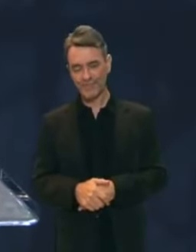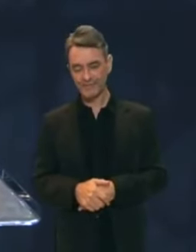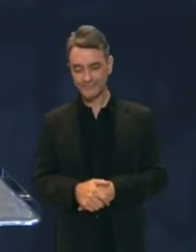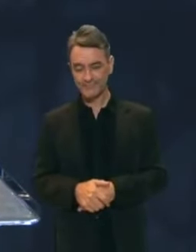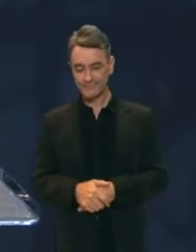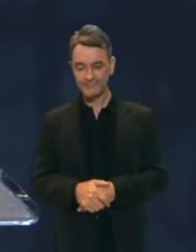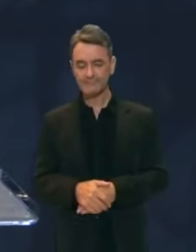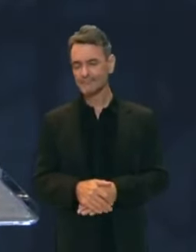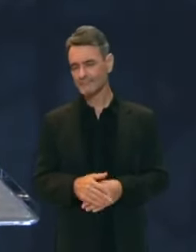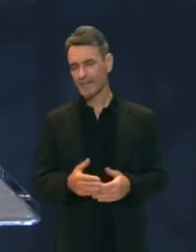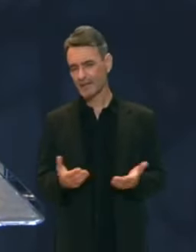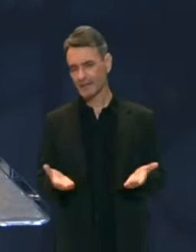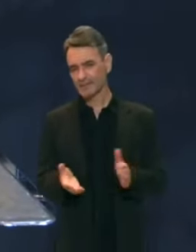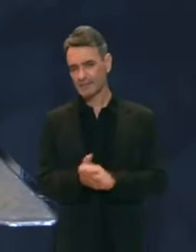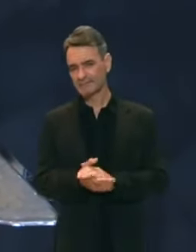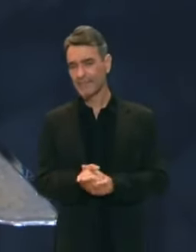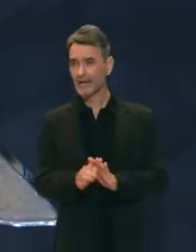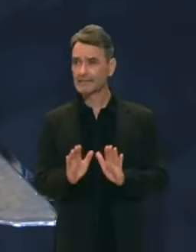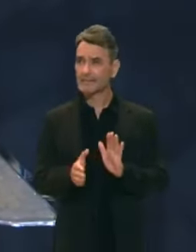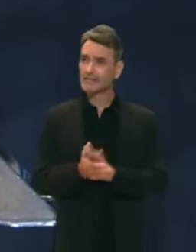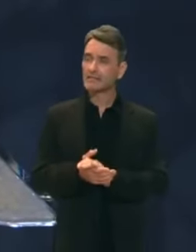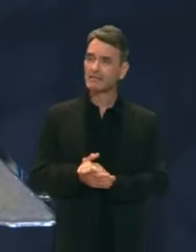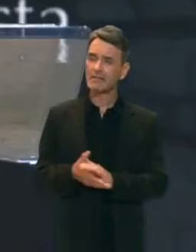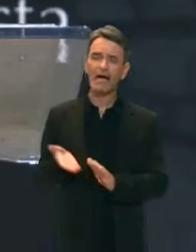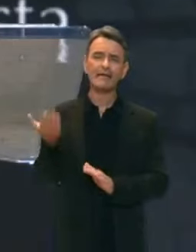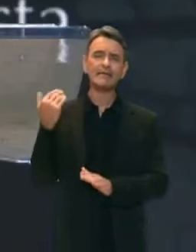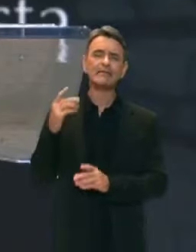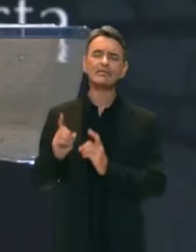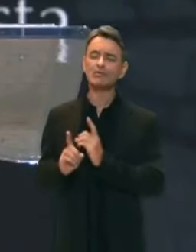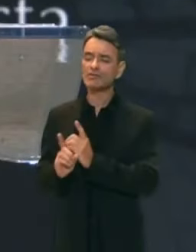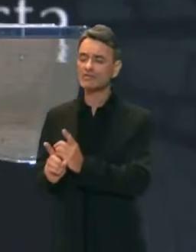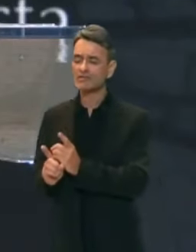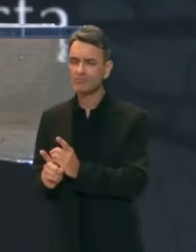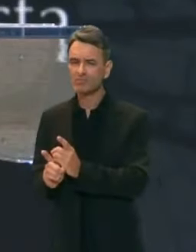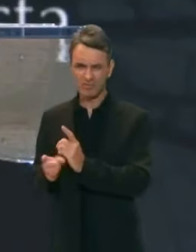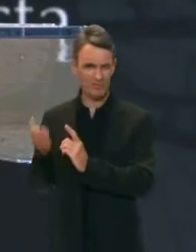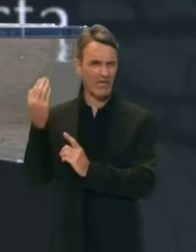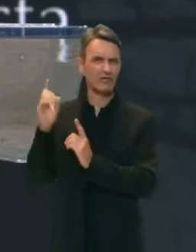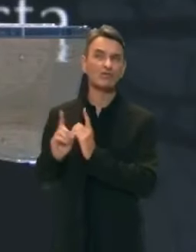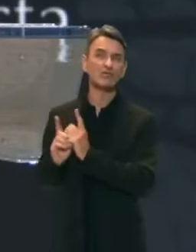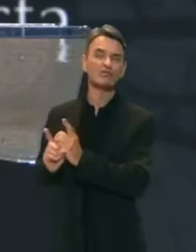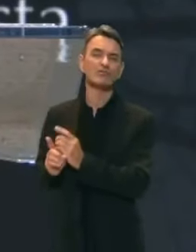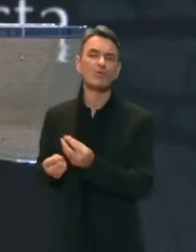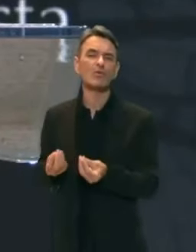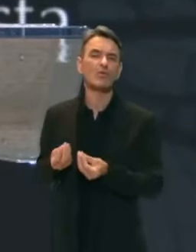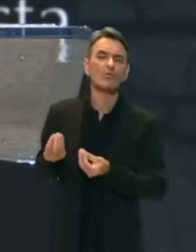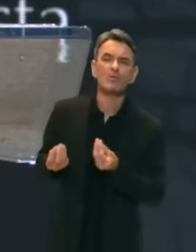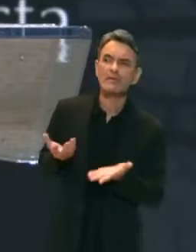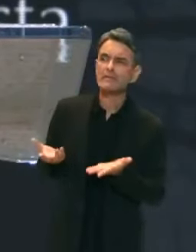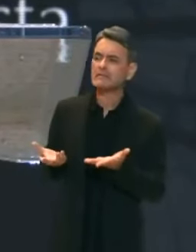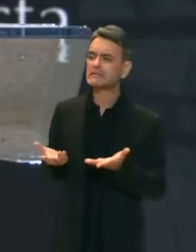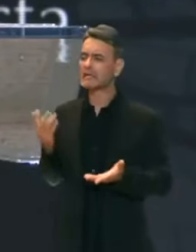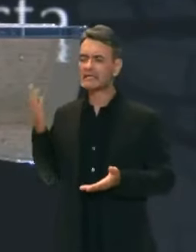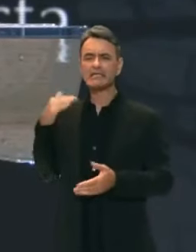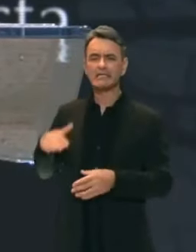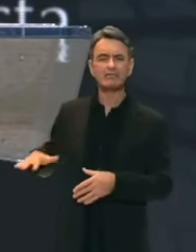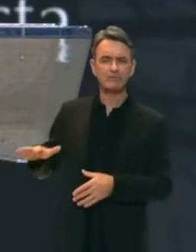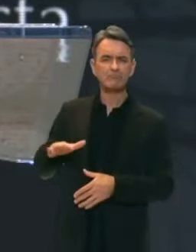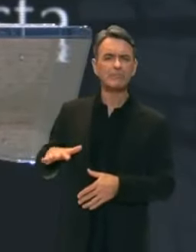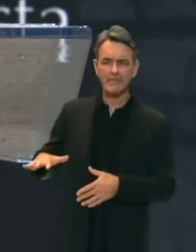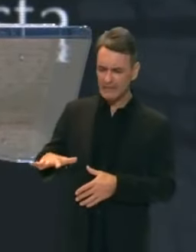Você já se perguntou como os primeiros discípulos, por exemplo, sacudiram o mundo do seu tempo?